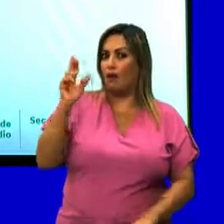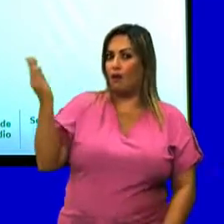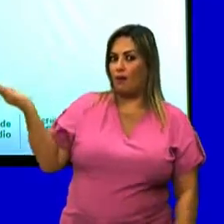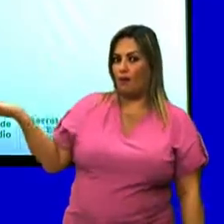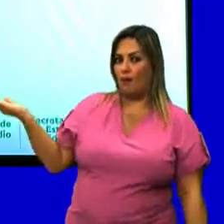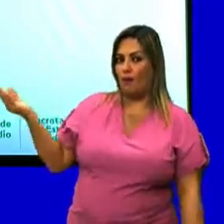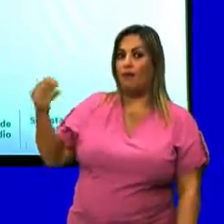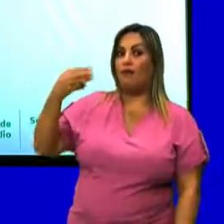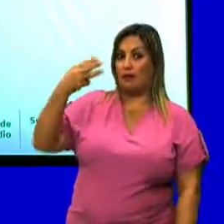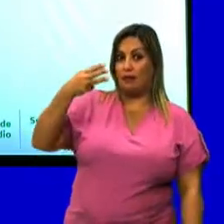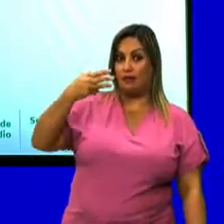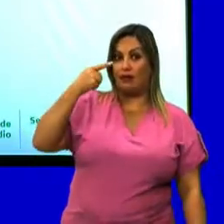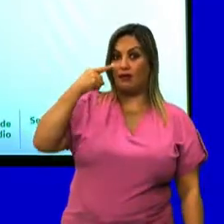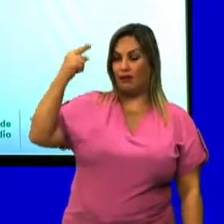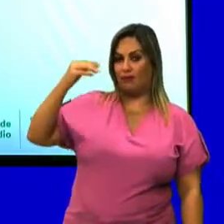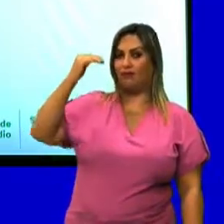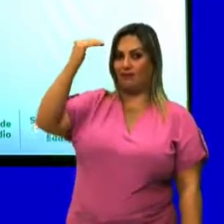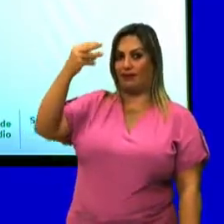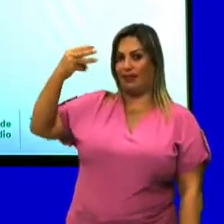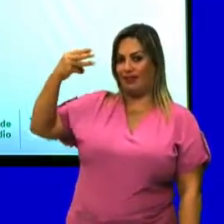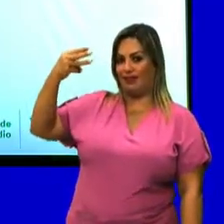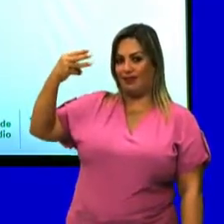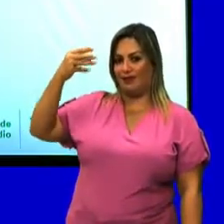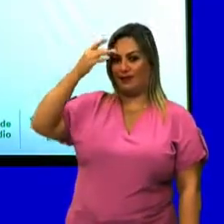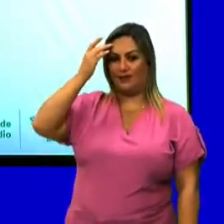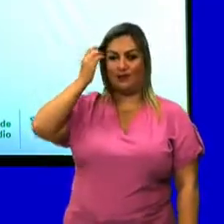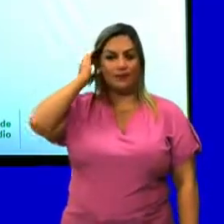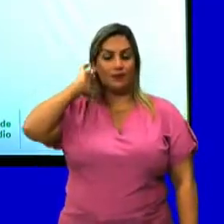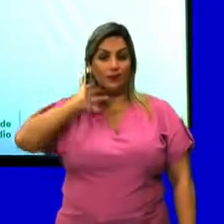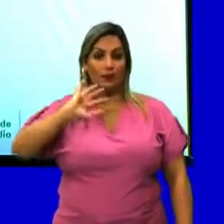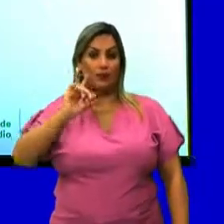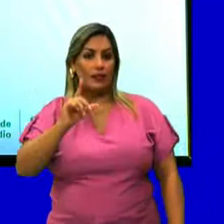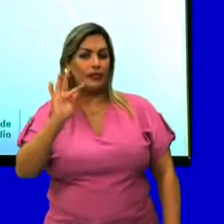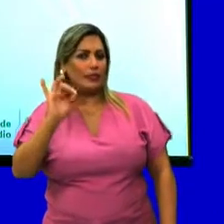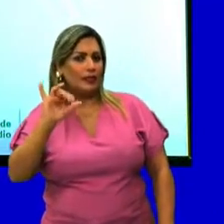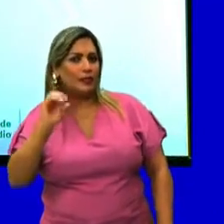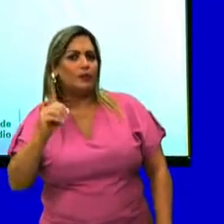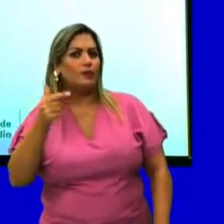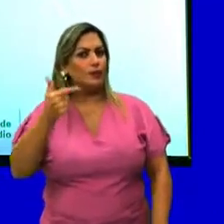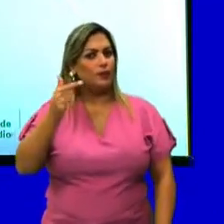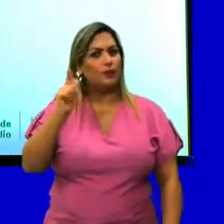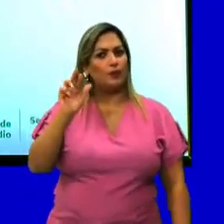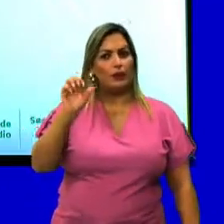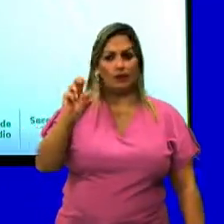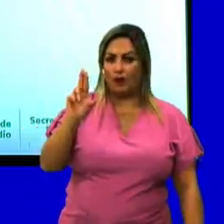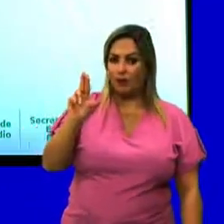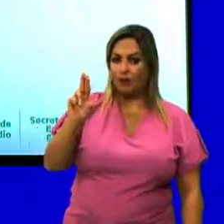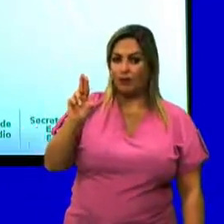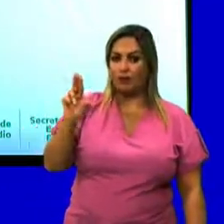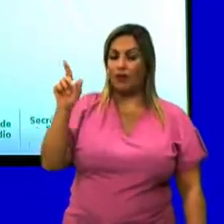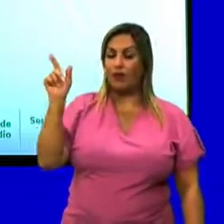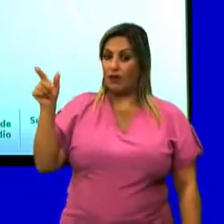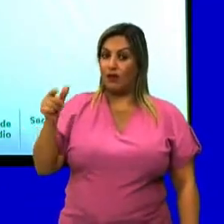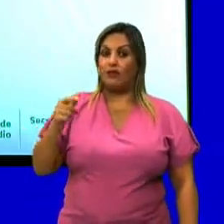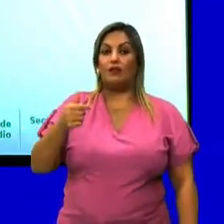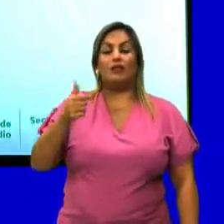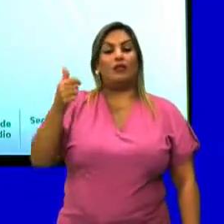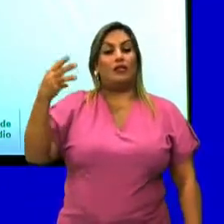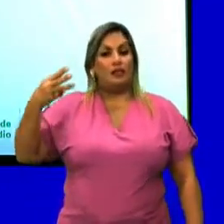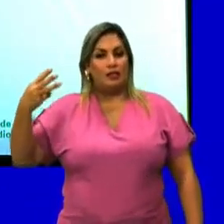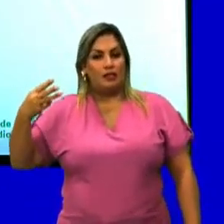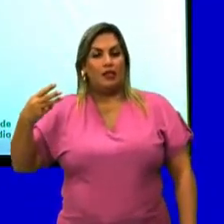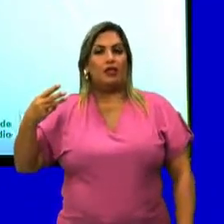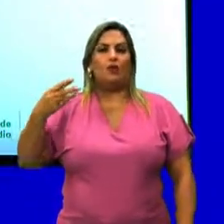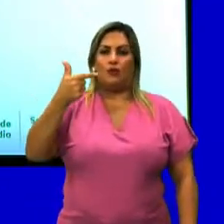terceiro esse termo Aqui é do terceiro grau esse termo é do 2º grau esse termo é do